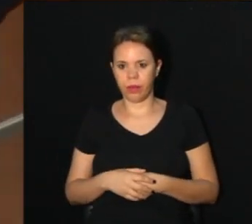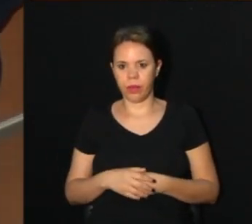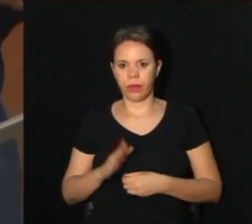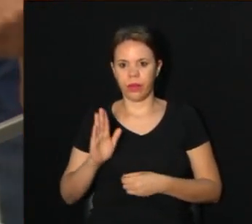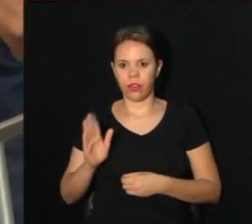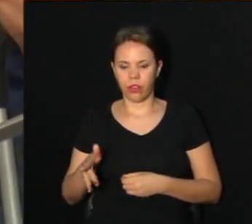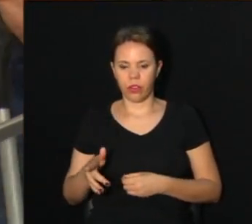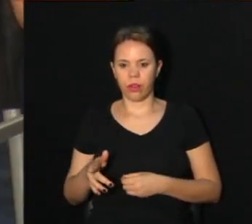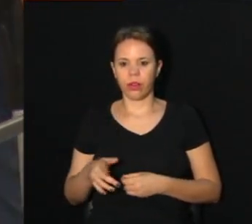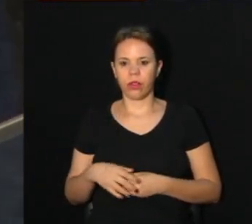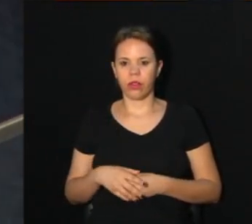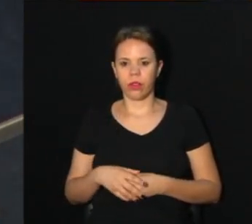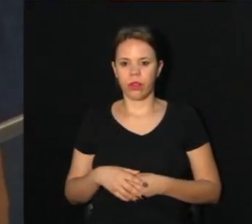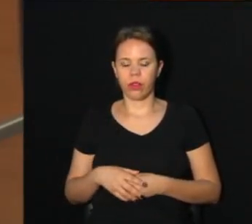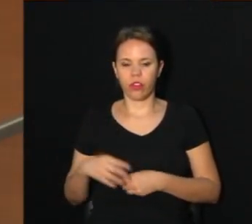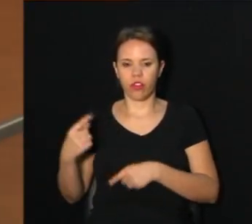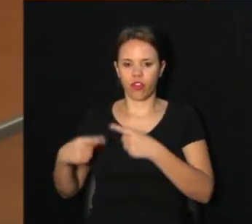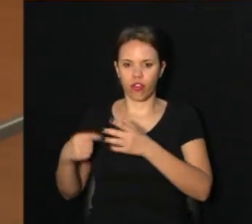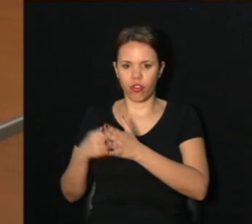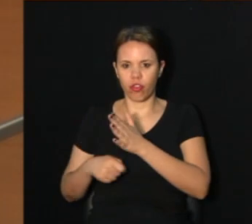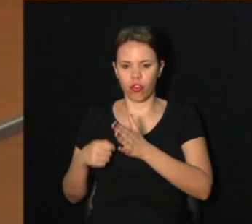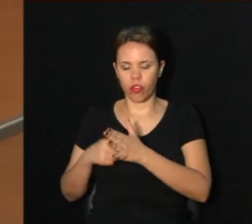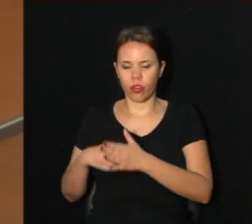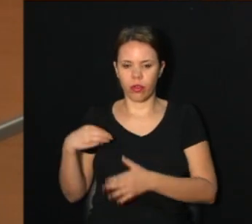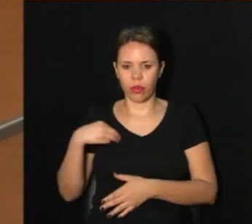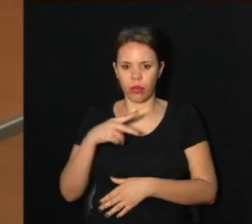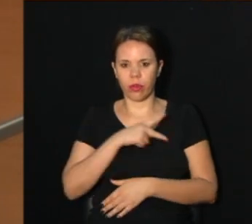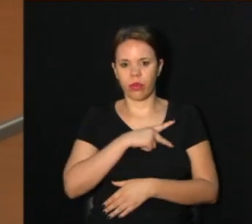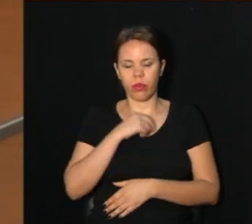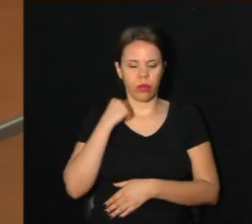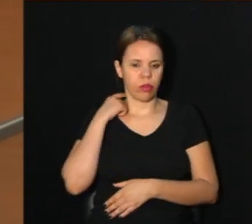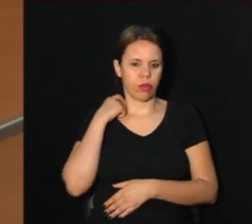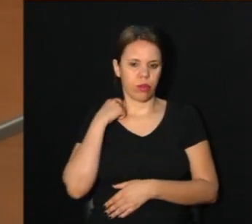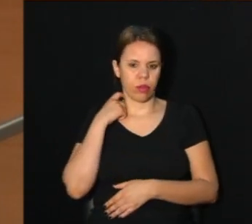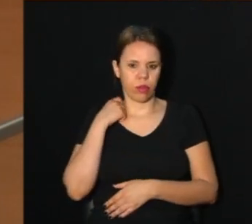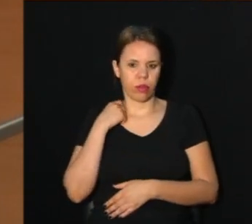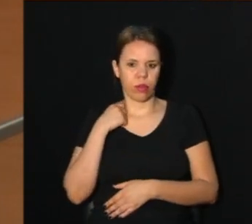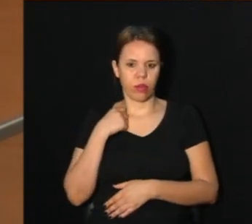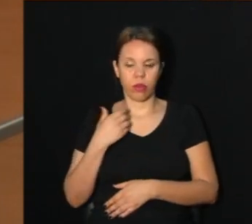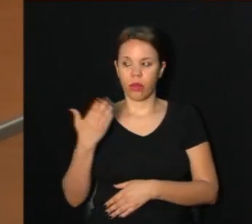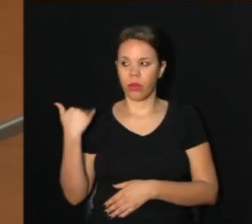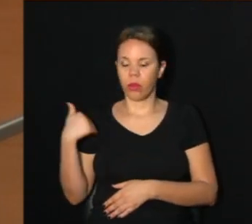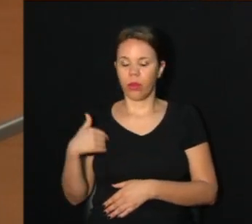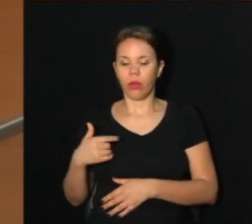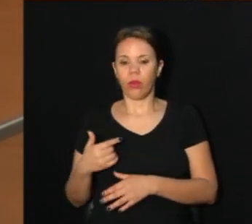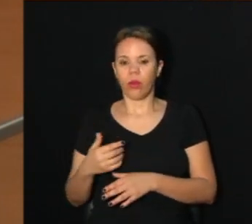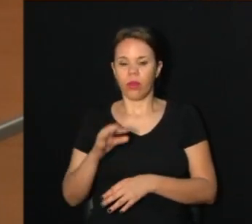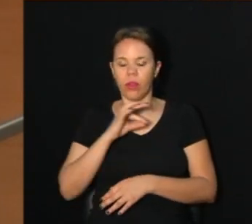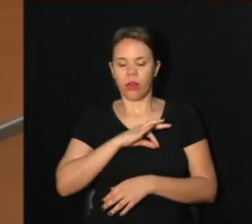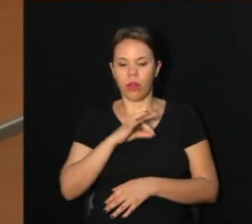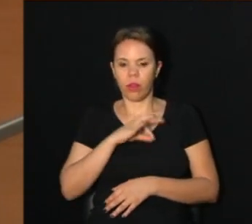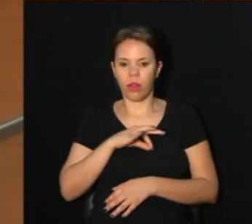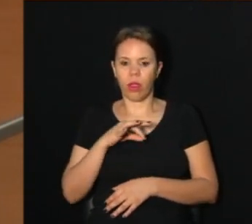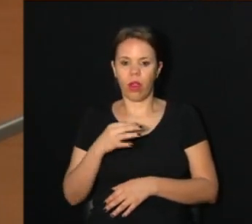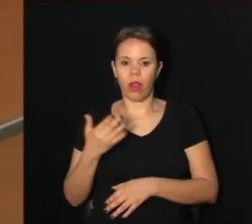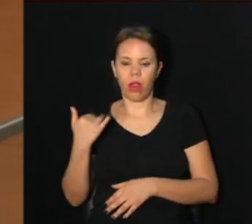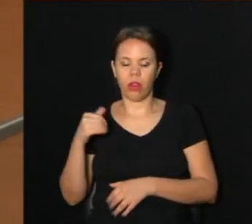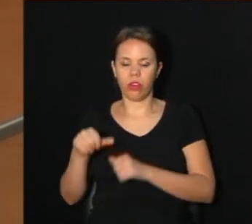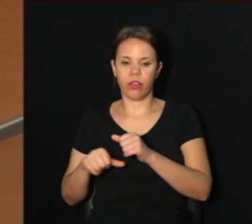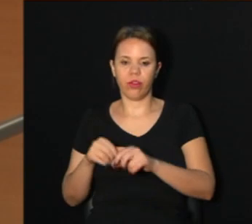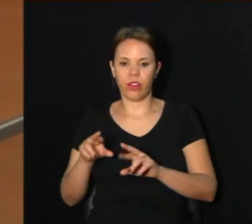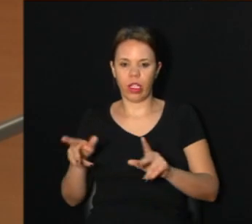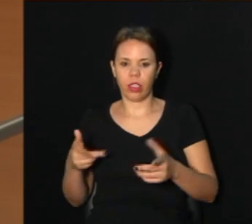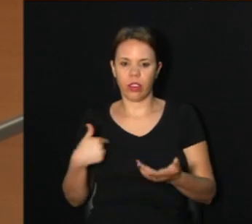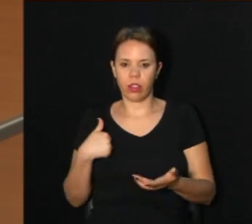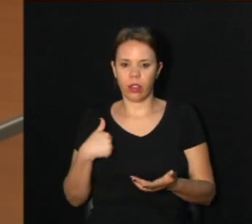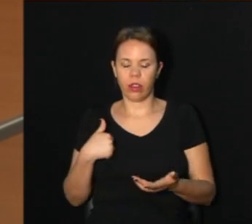é contestado pelo Ministério Público, o extrateto, porque o procurador,